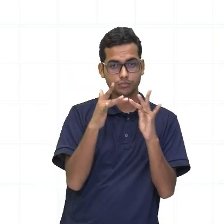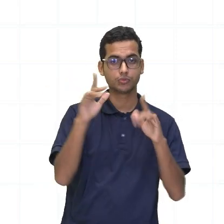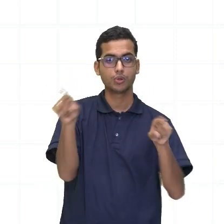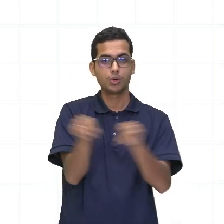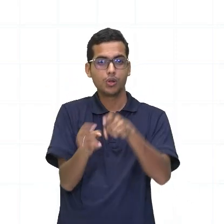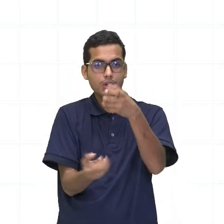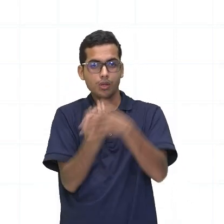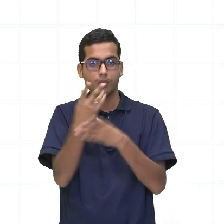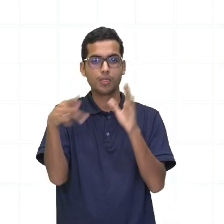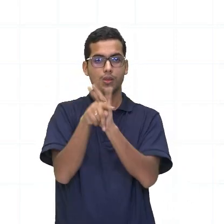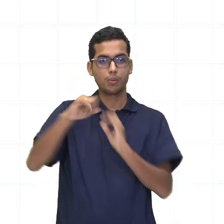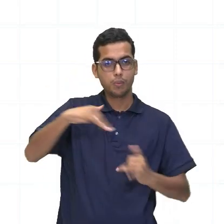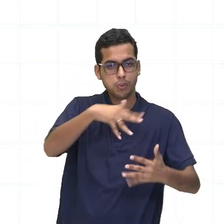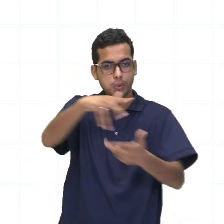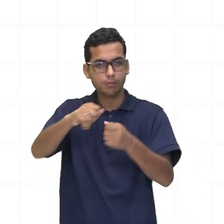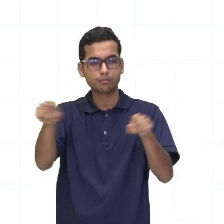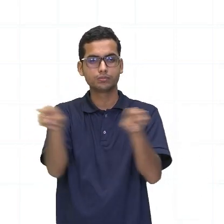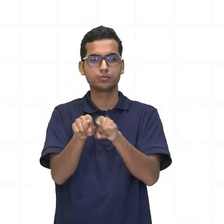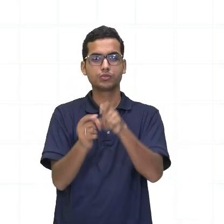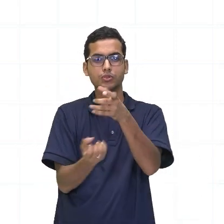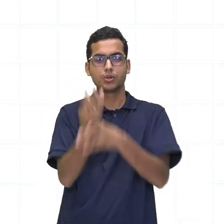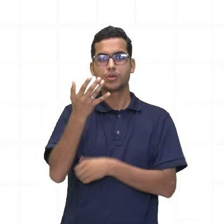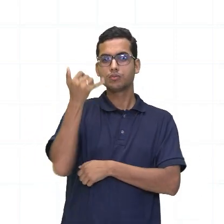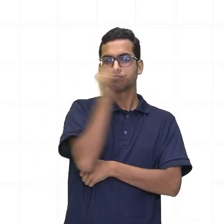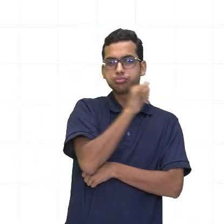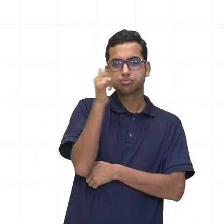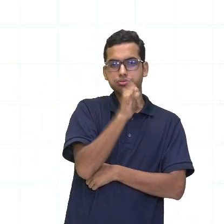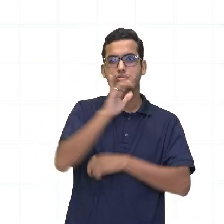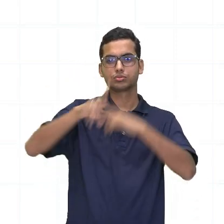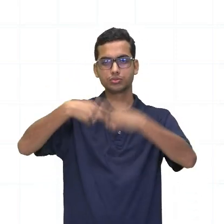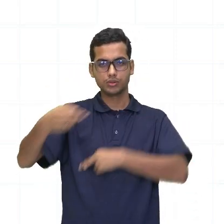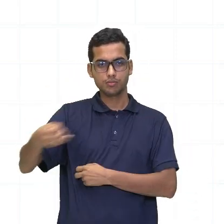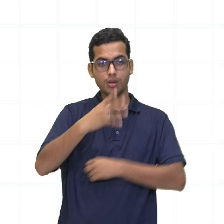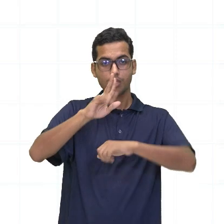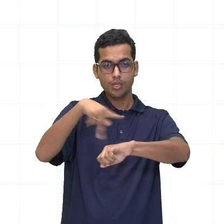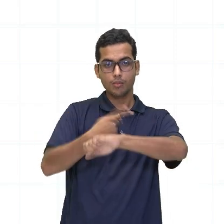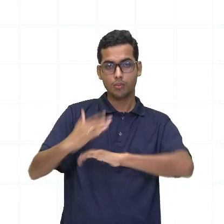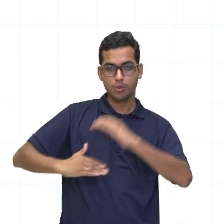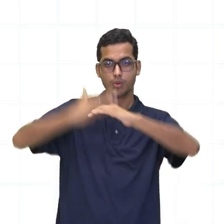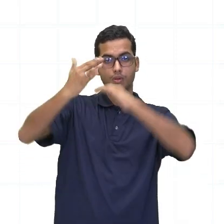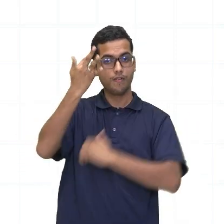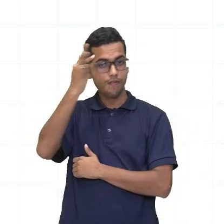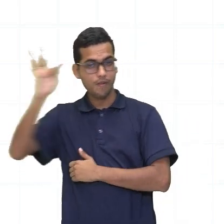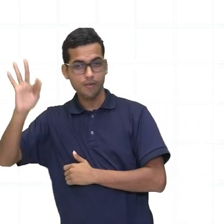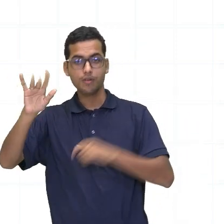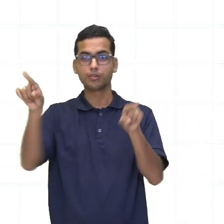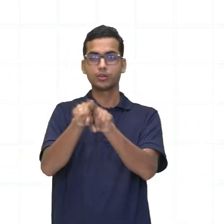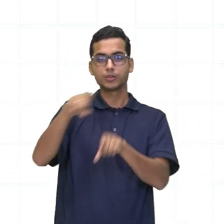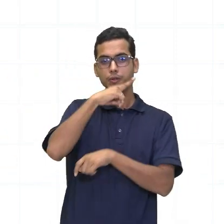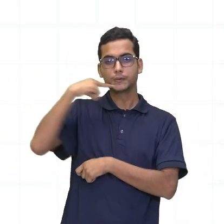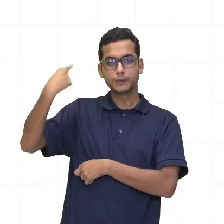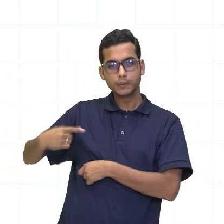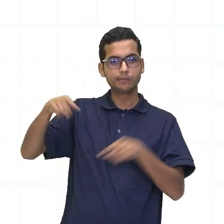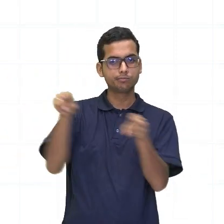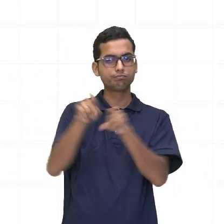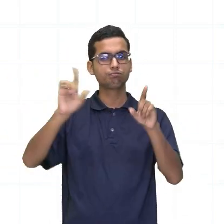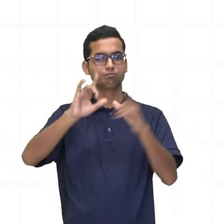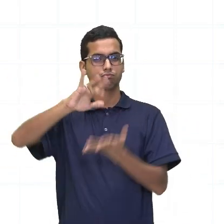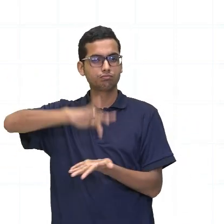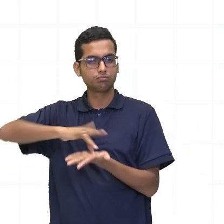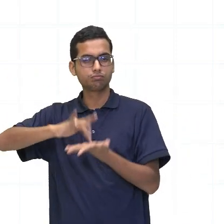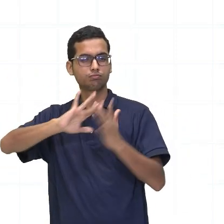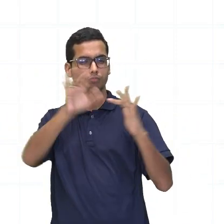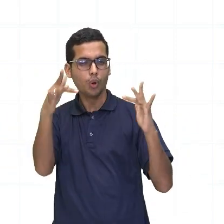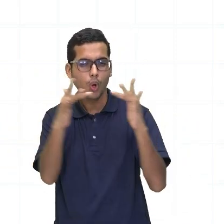na Rússia. O balé clássico é conhecido por sua técnica rigorosa, movimentos graciosos e